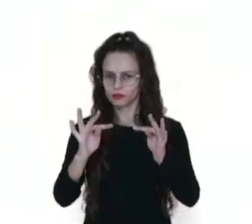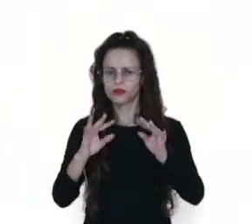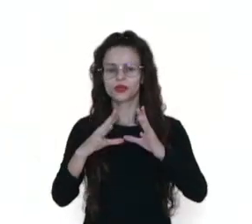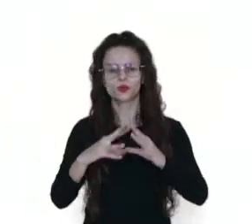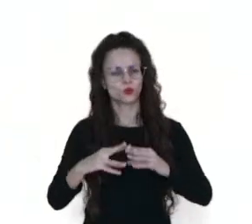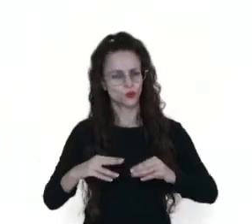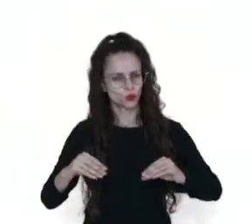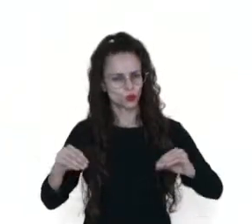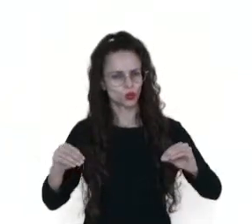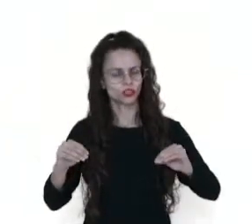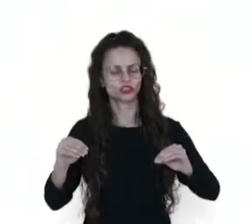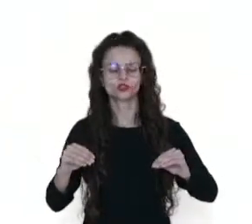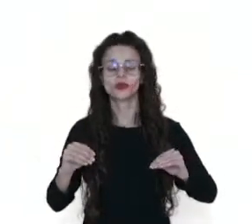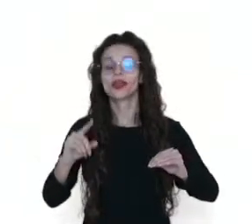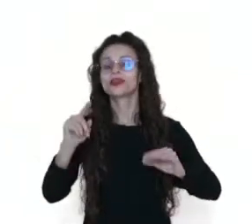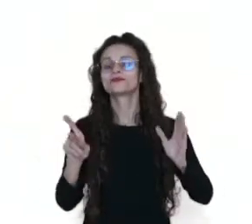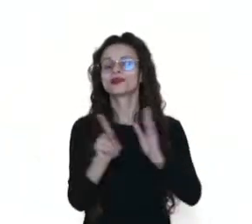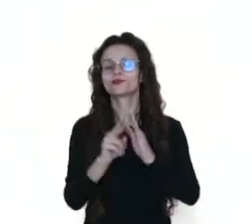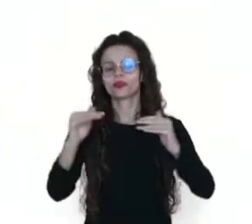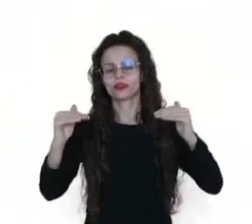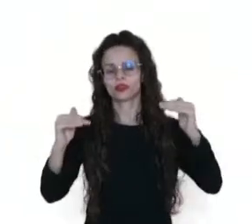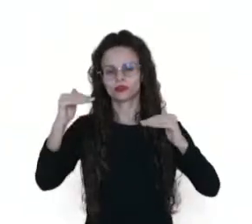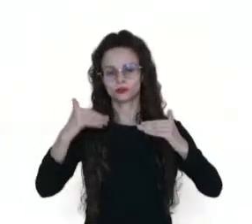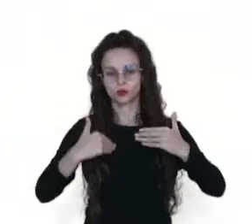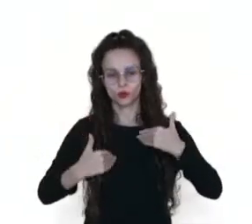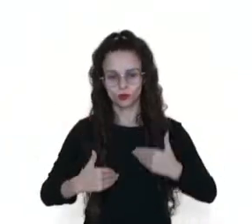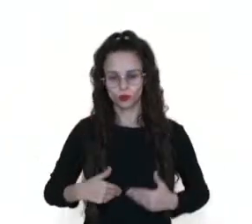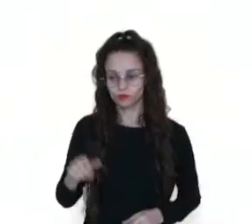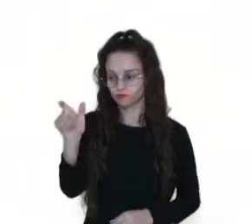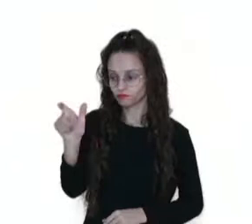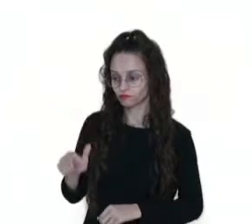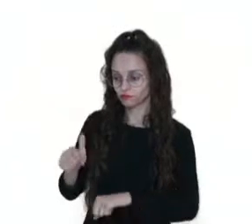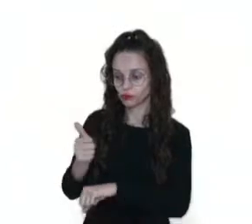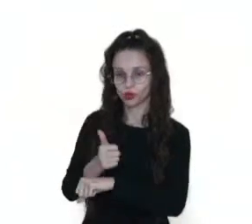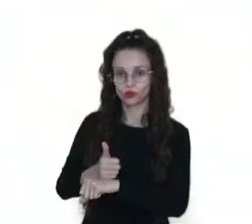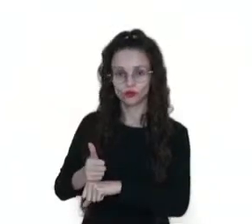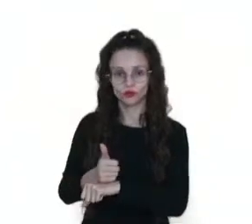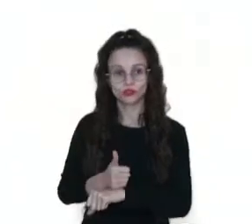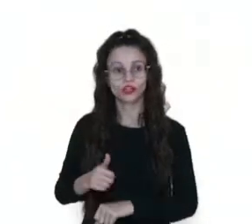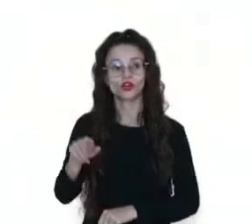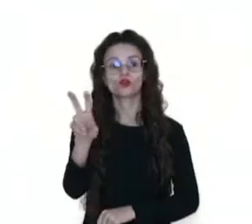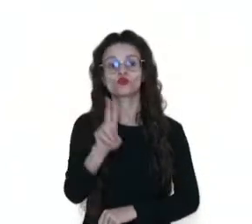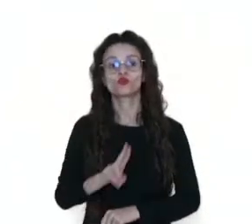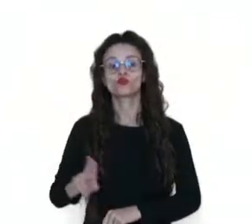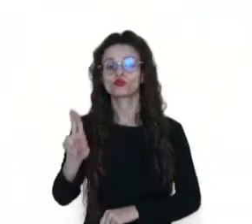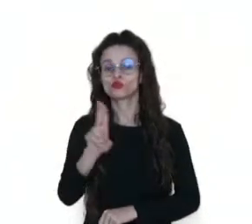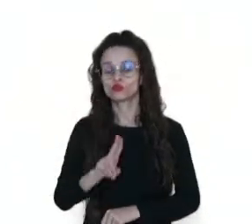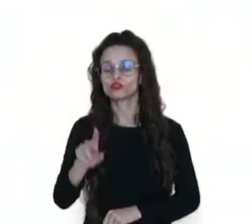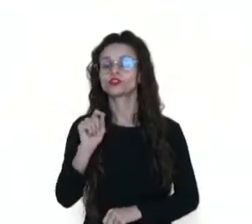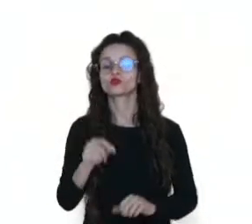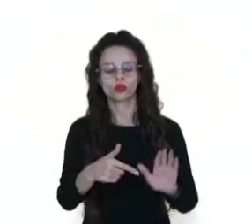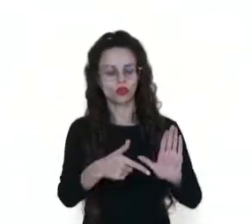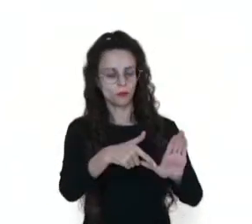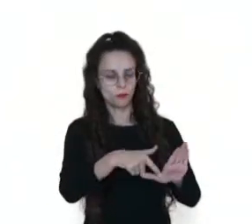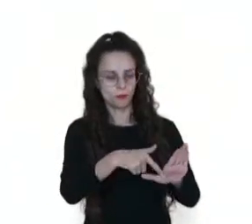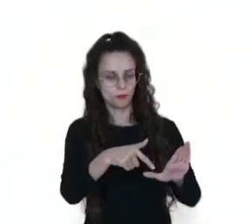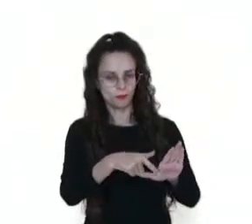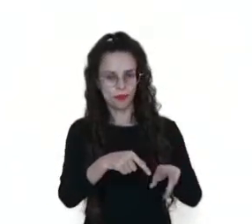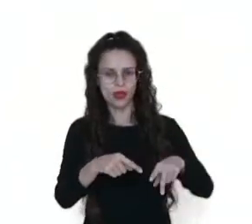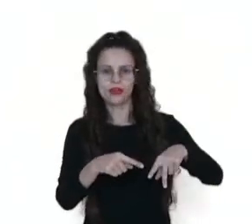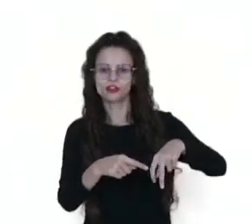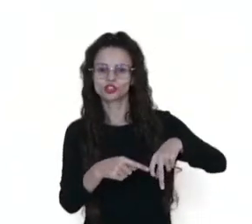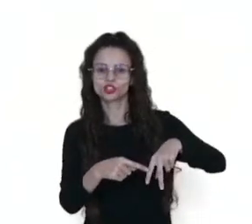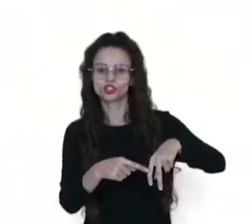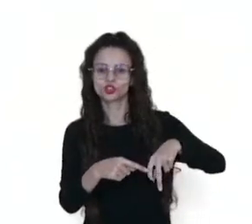como forma de equilíbrio corporal, na qual o profissional usa os pés, os joelhos, os